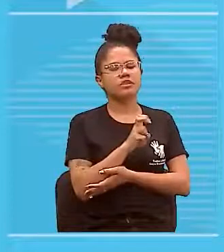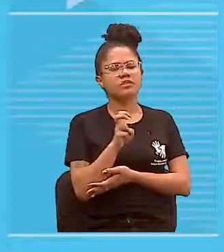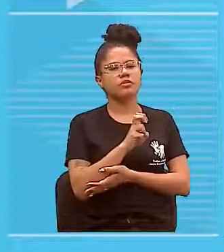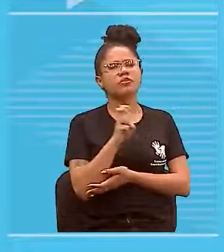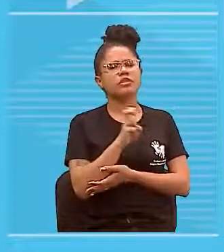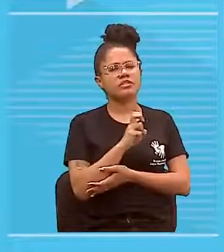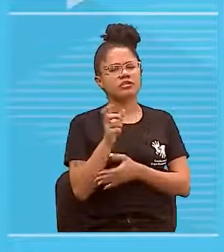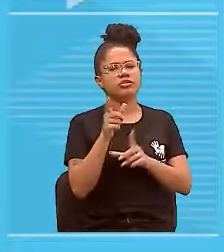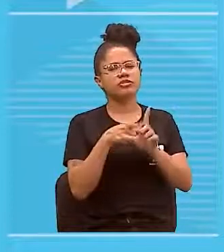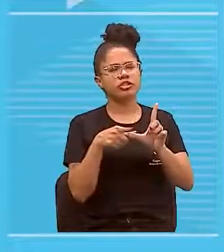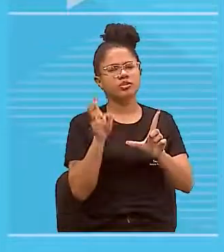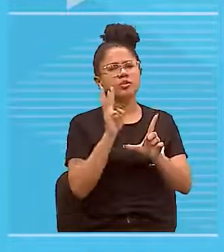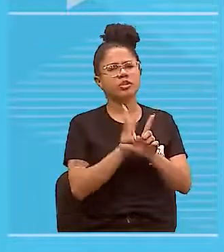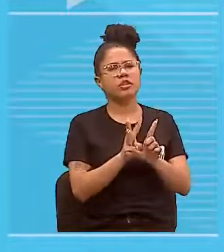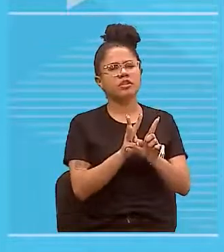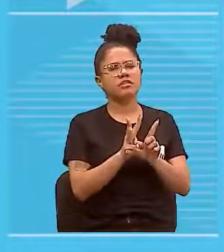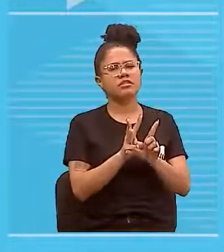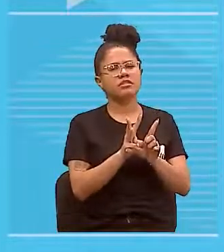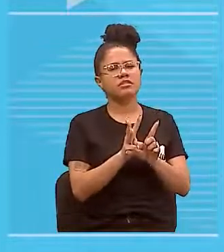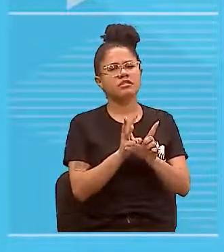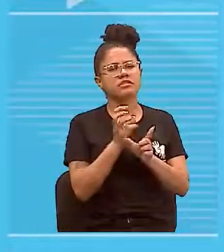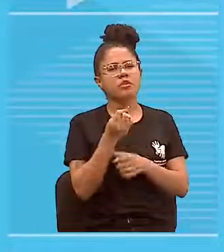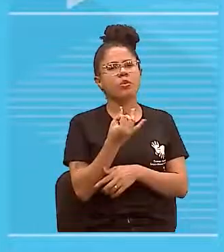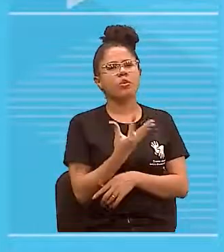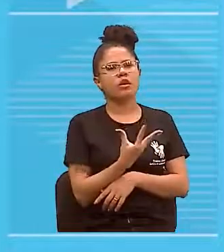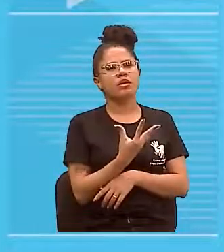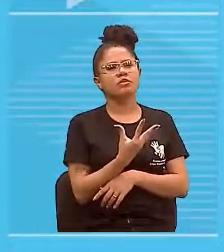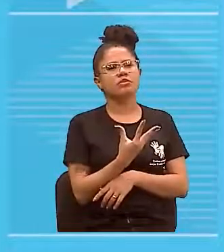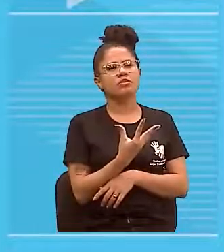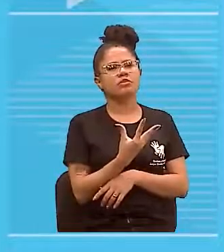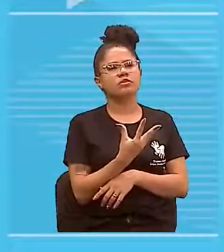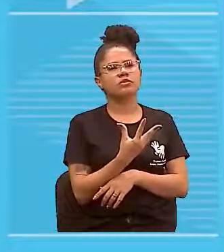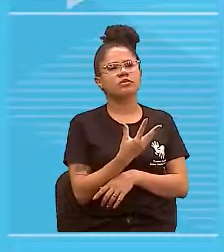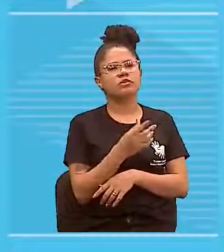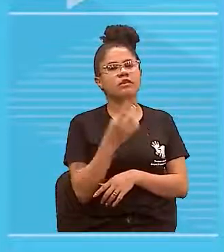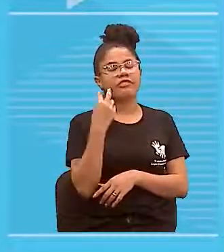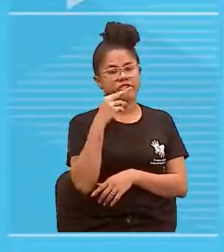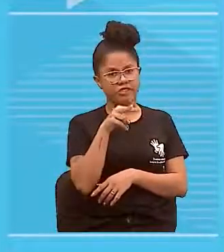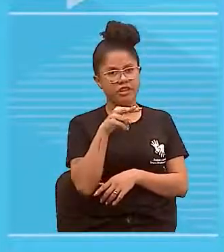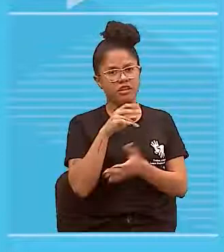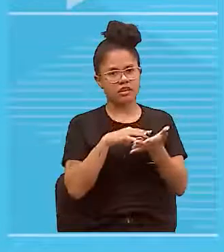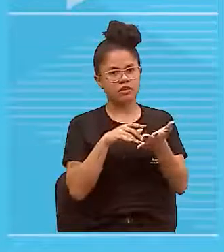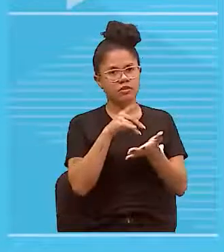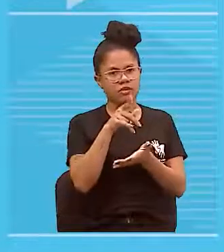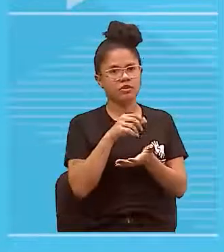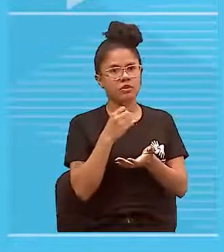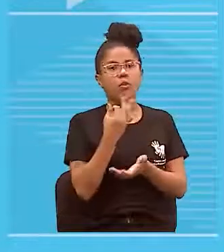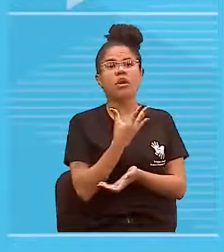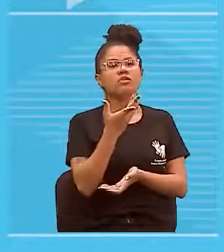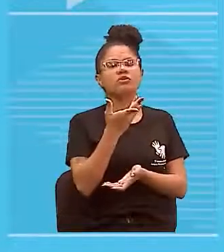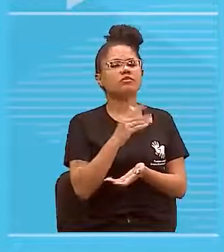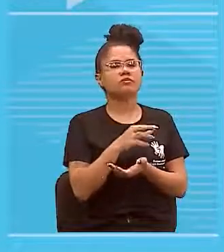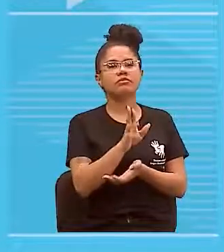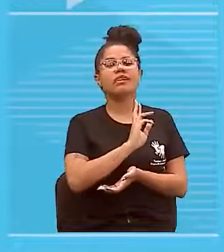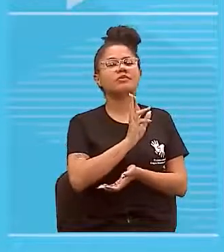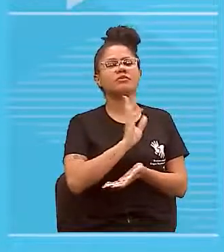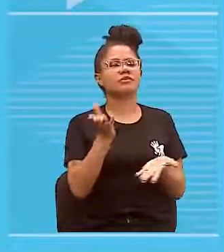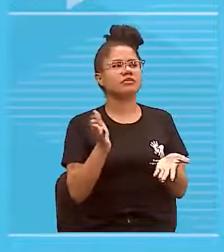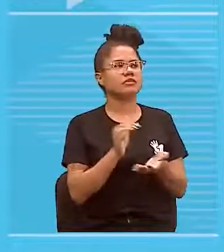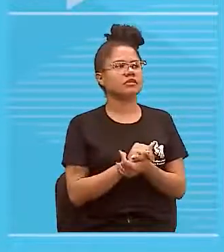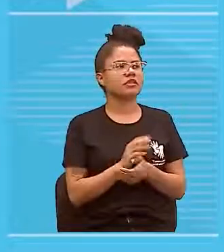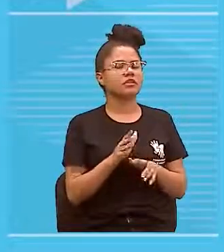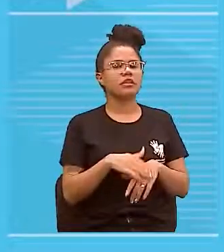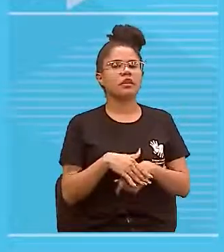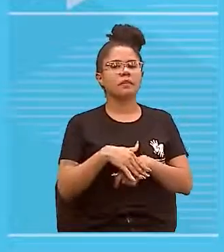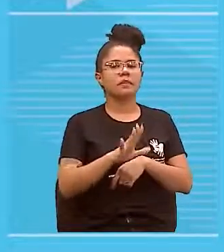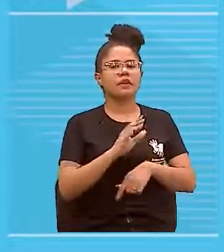uma quantidade de luz que vai penetrar nas camadas mais superficiais dessa água. Então, quanto mais